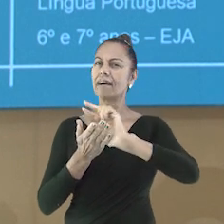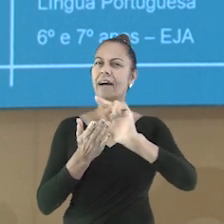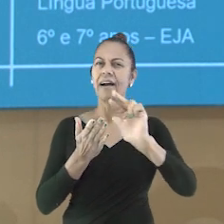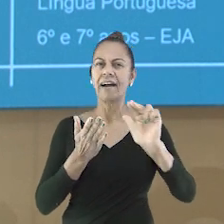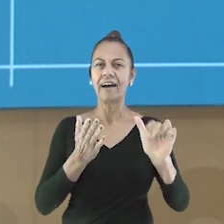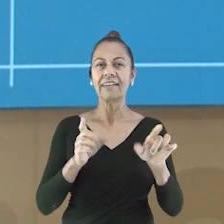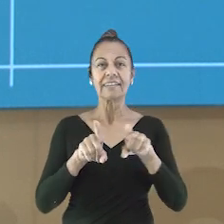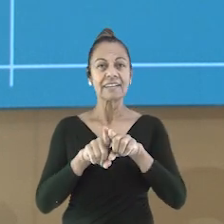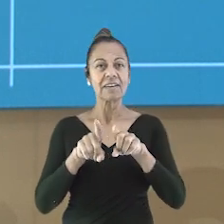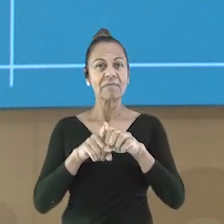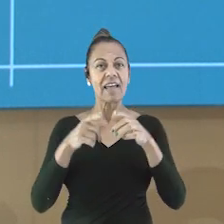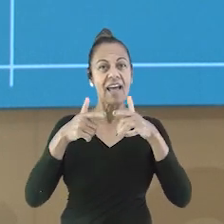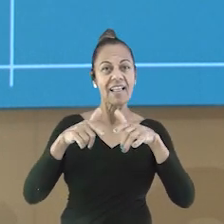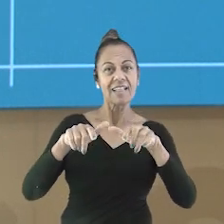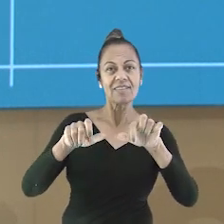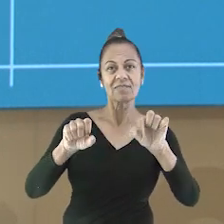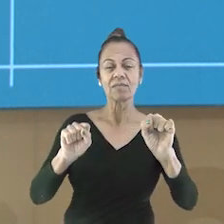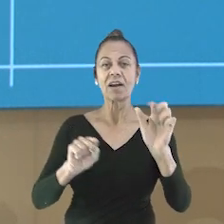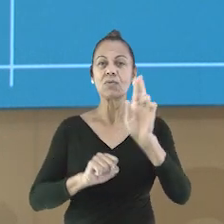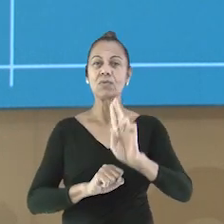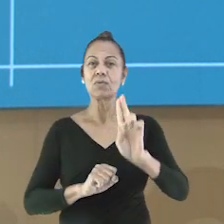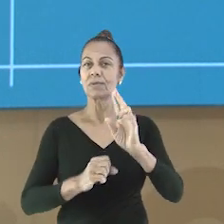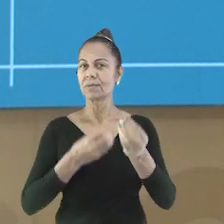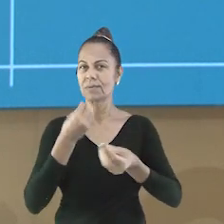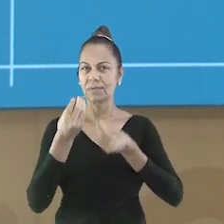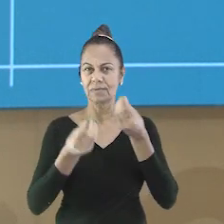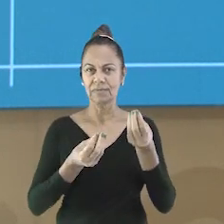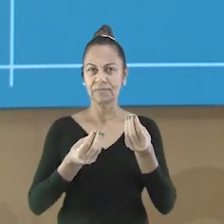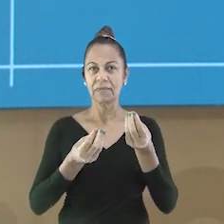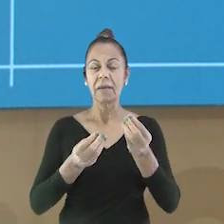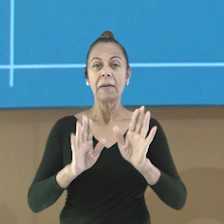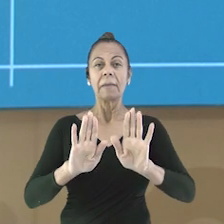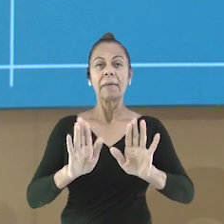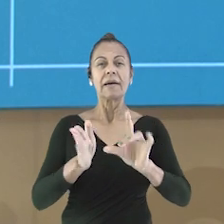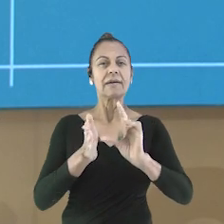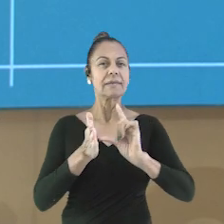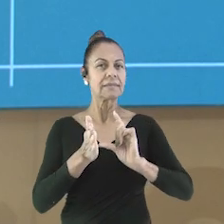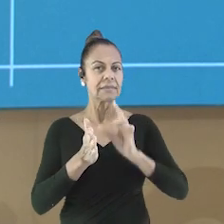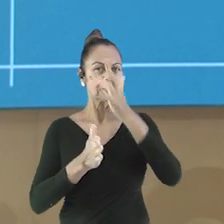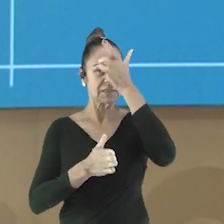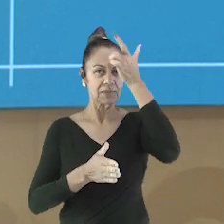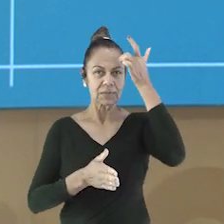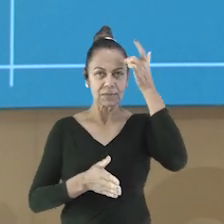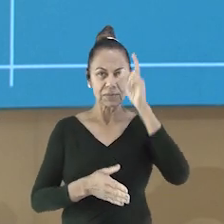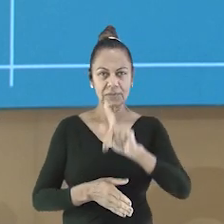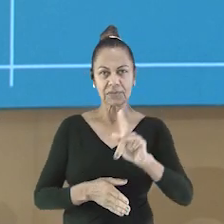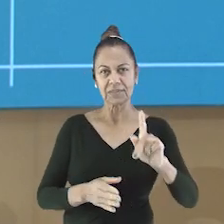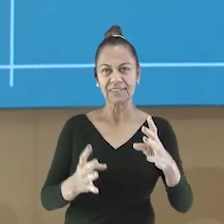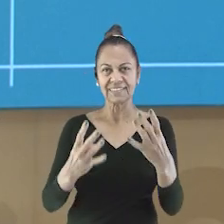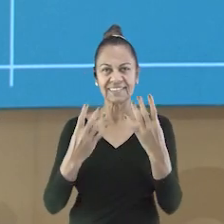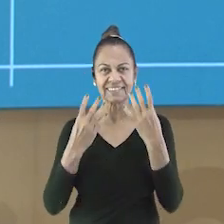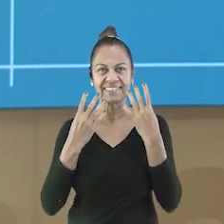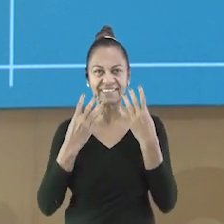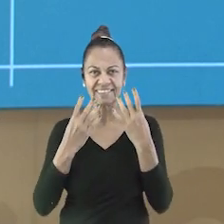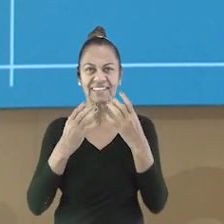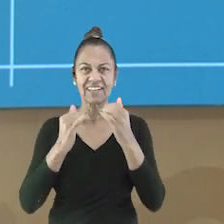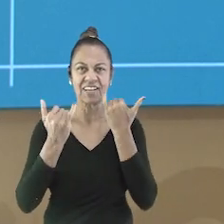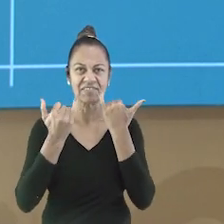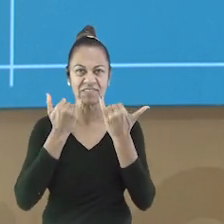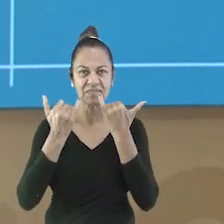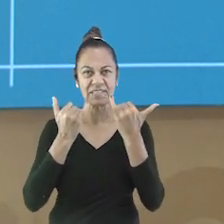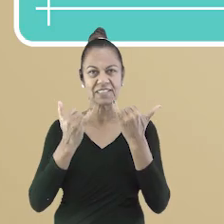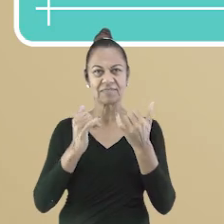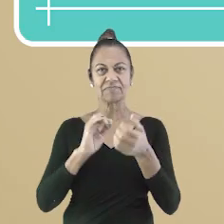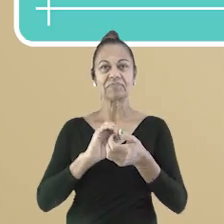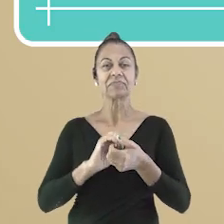utilizada. Mas antes de começar, vou passar algumas informações aos professores e às professoras que estiverem nos